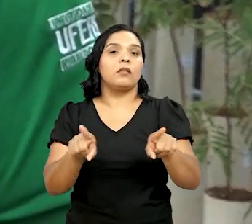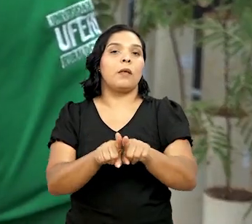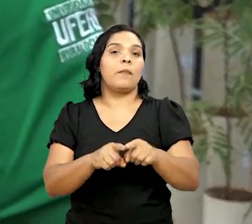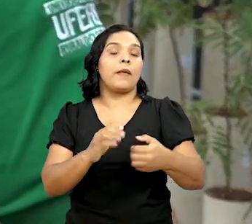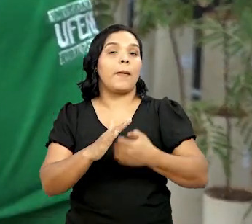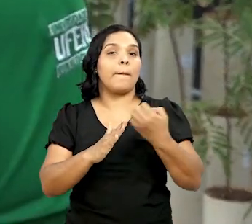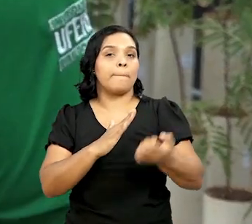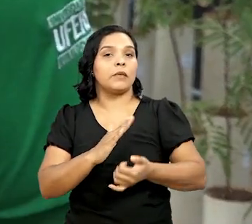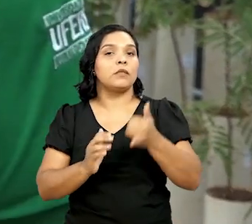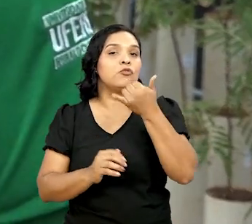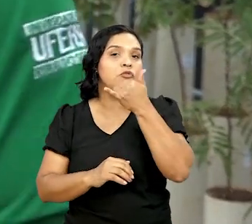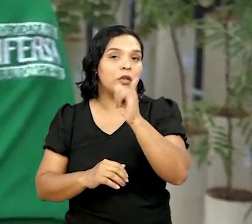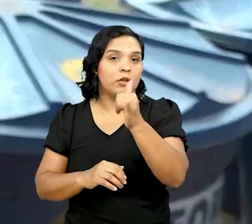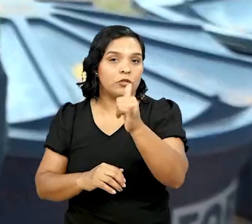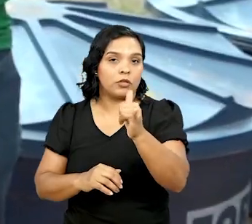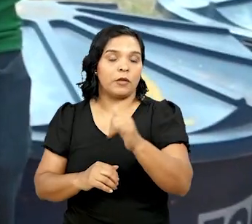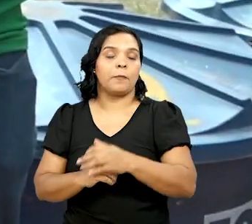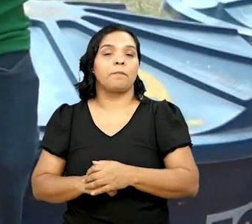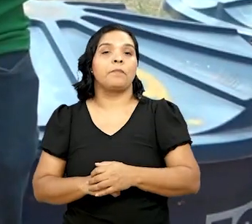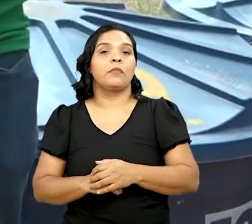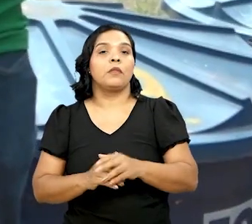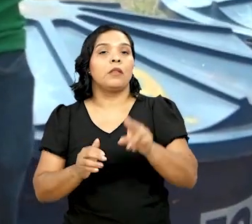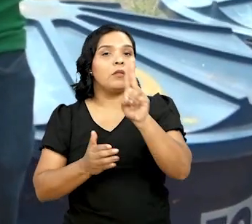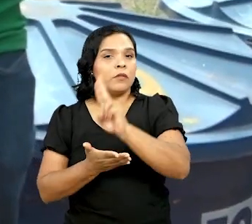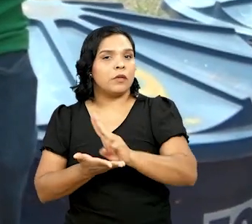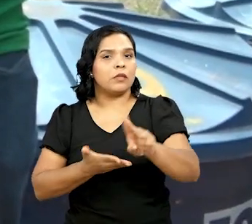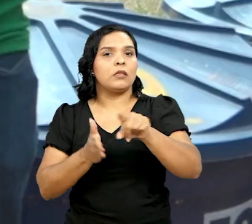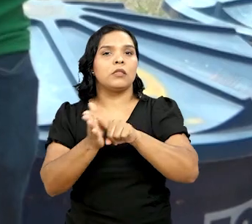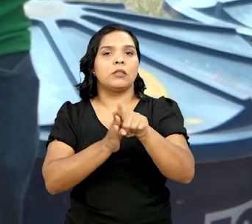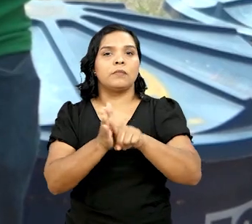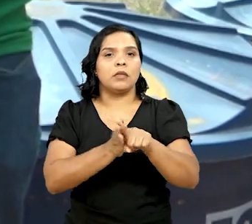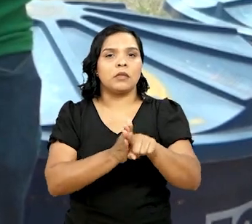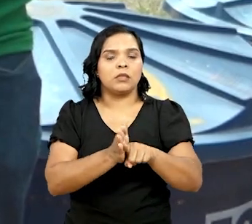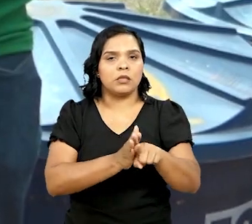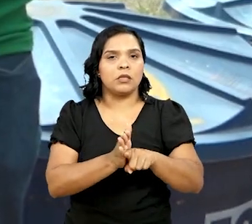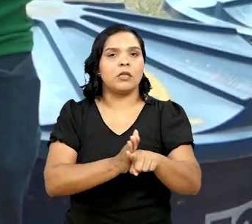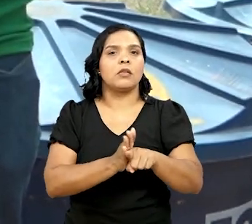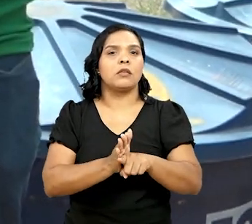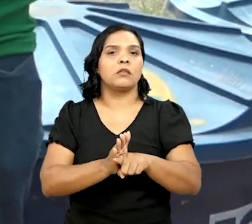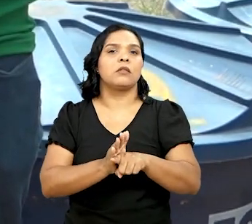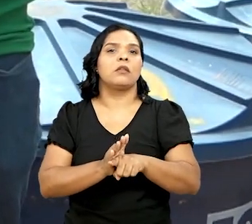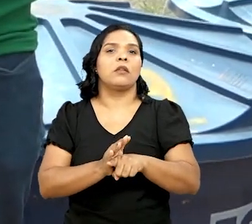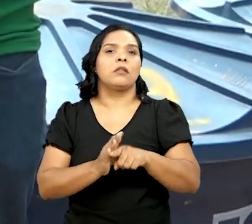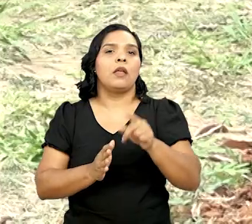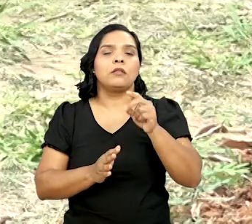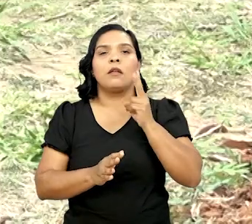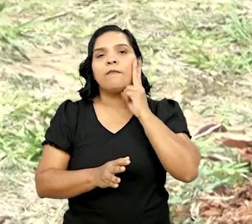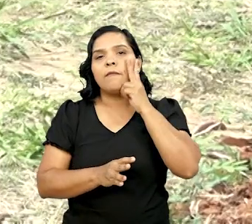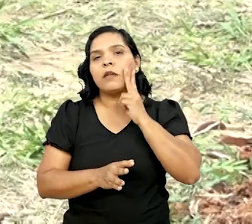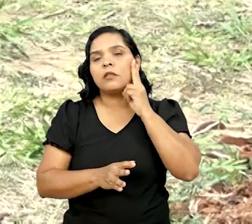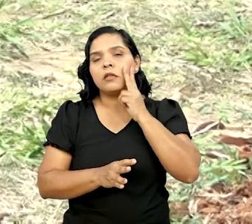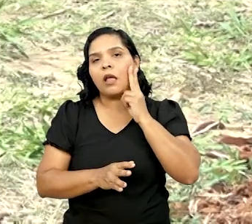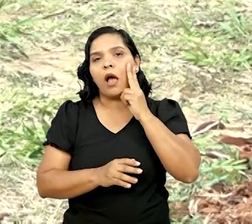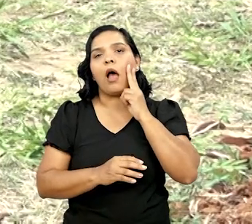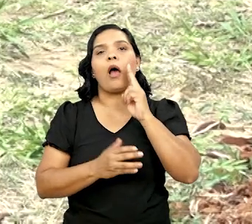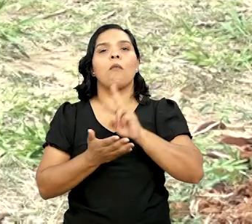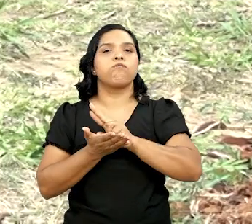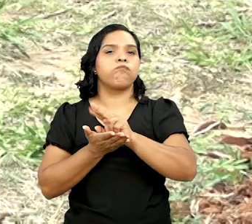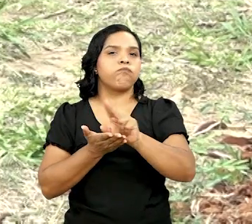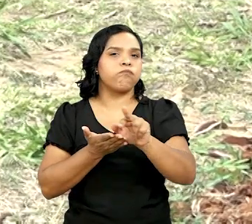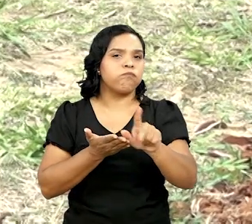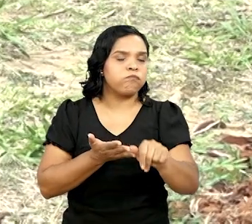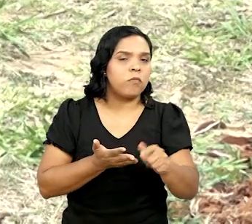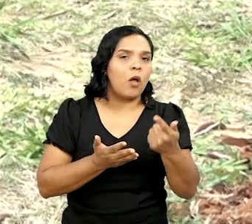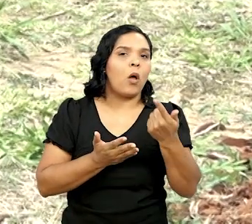tornem empresas de energia. Na UFERSA, as pesquisas sobre irrigação de espécies vegetais com água produzida de